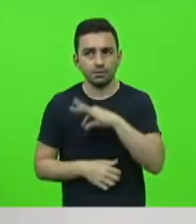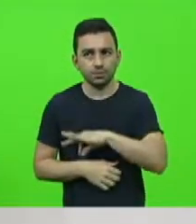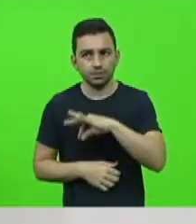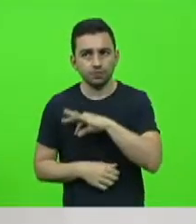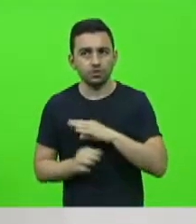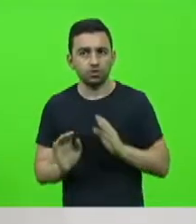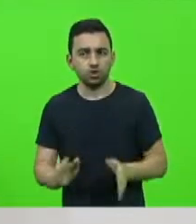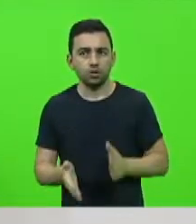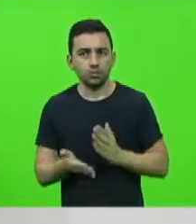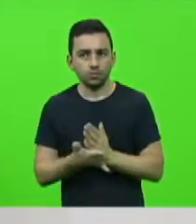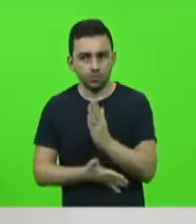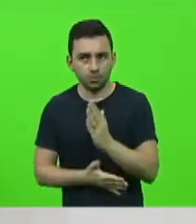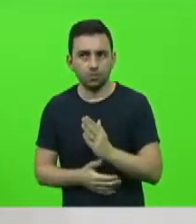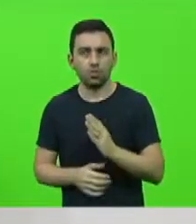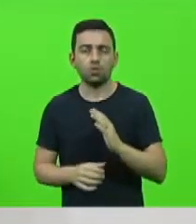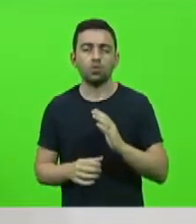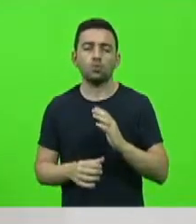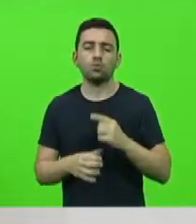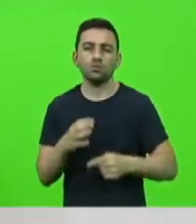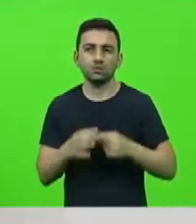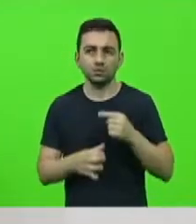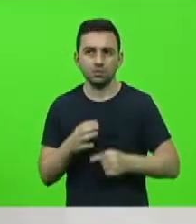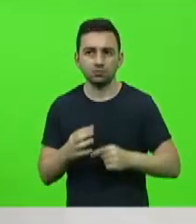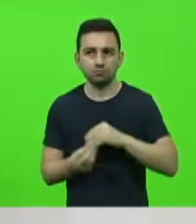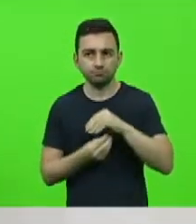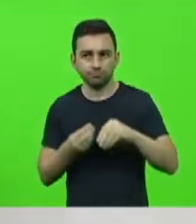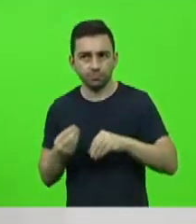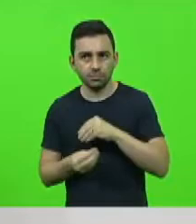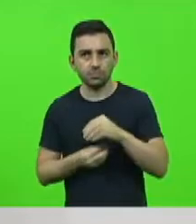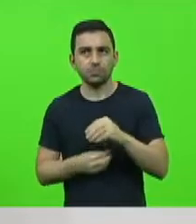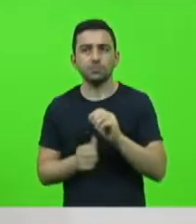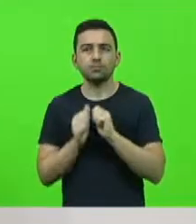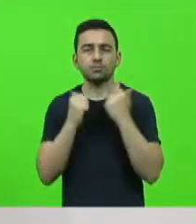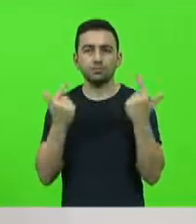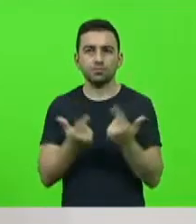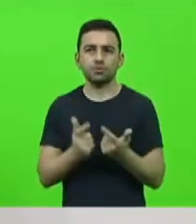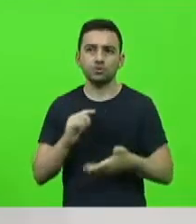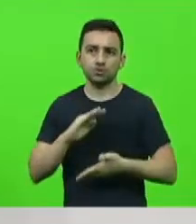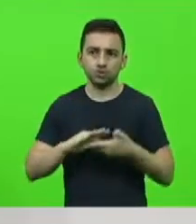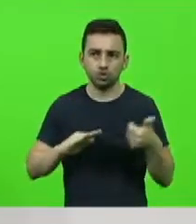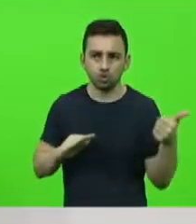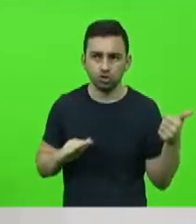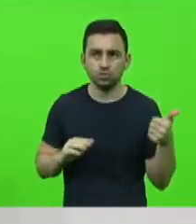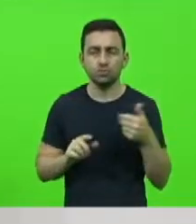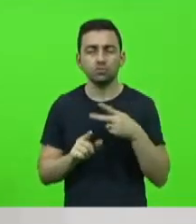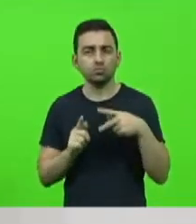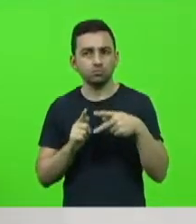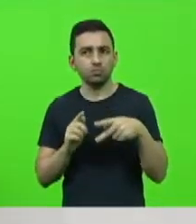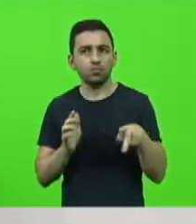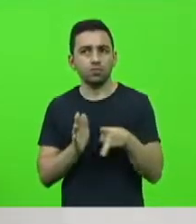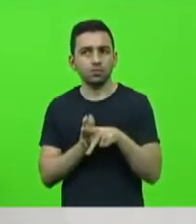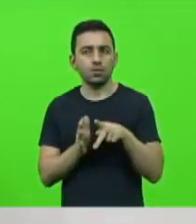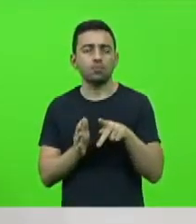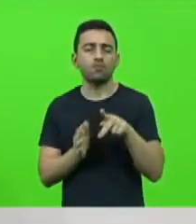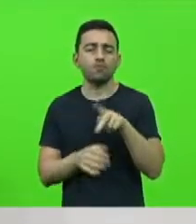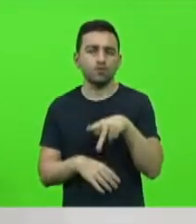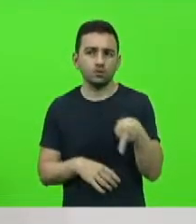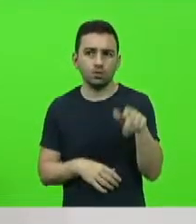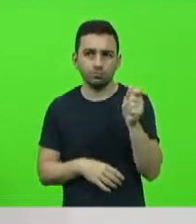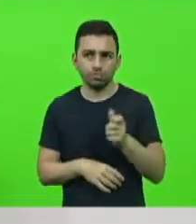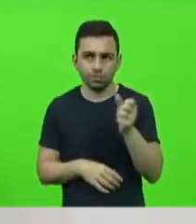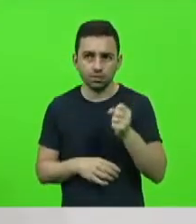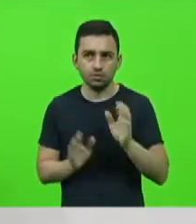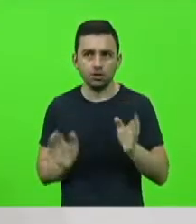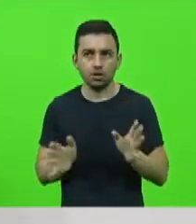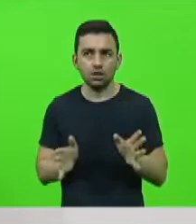pela Comissão Mista da Assembleia e retire a contribuição para a Previdência aos professores aposentados. Criticamos a política estadual